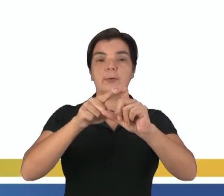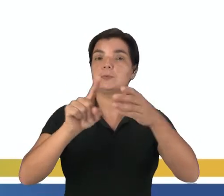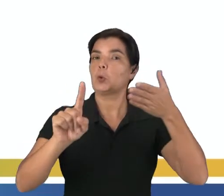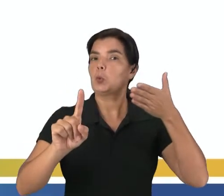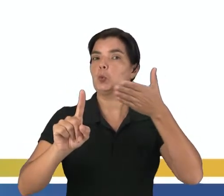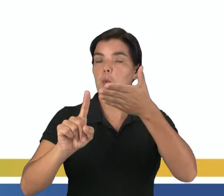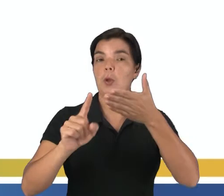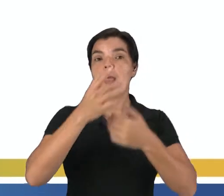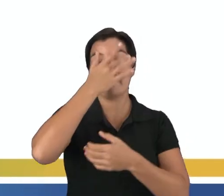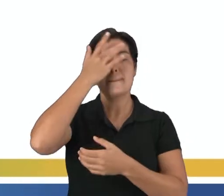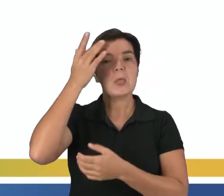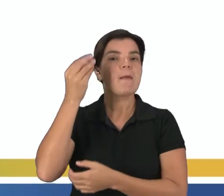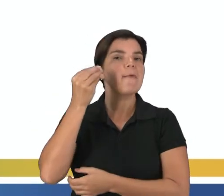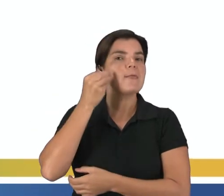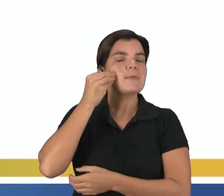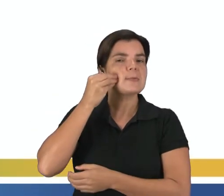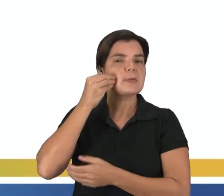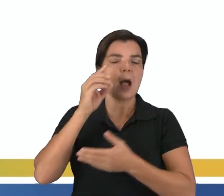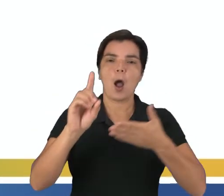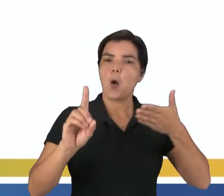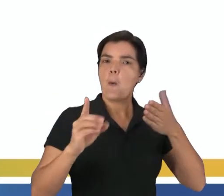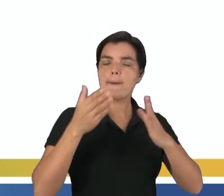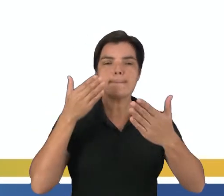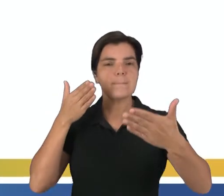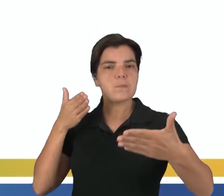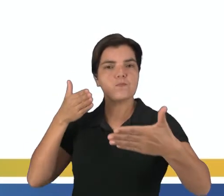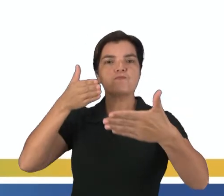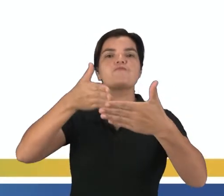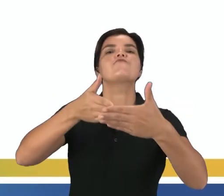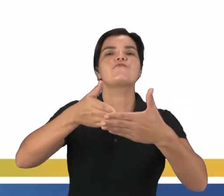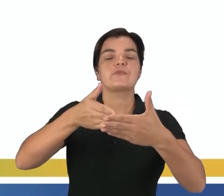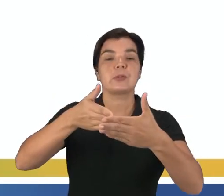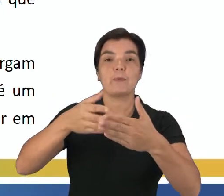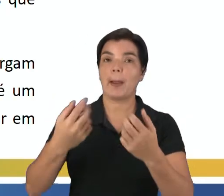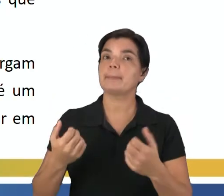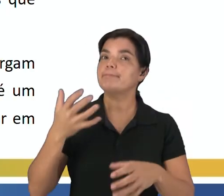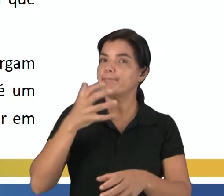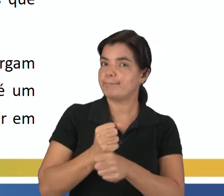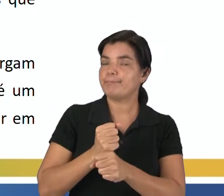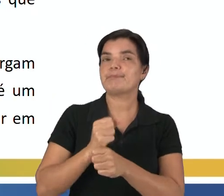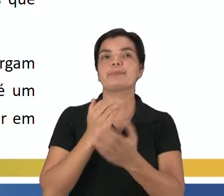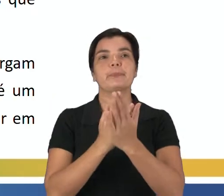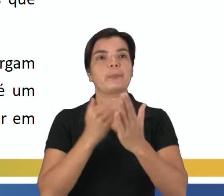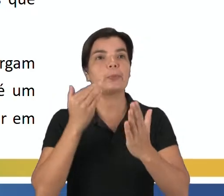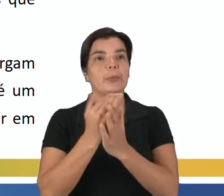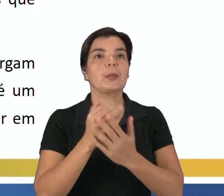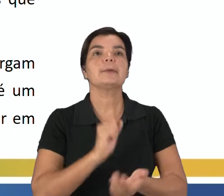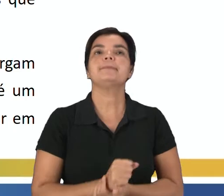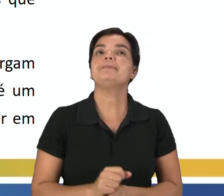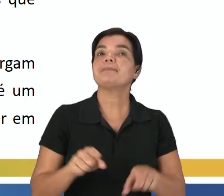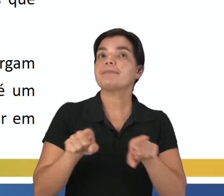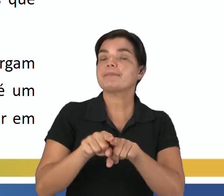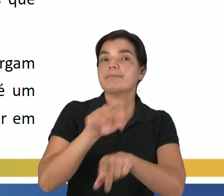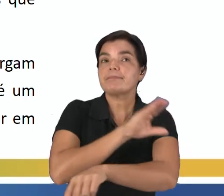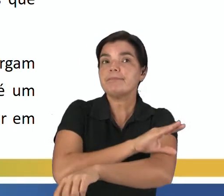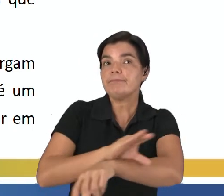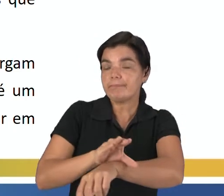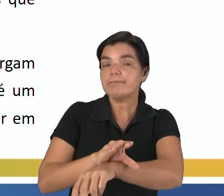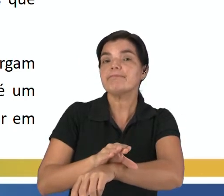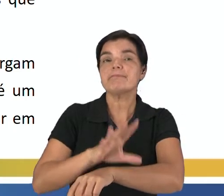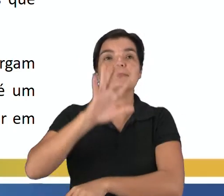uma pessoa por vez vai tentar atingir o centro, que valerá mais pontos. E nós temos aí um pouquinho sobre a